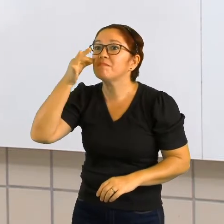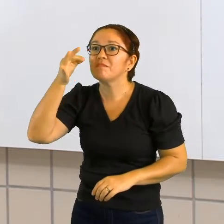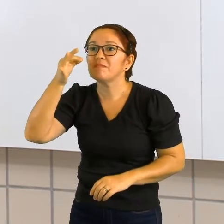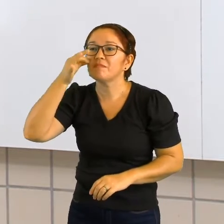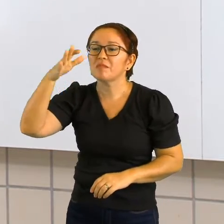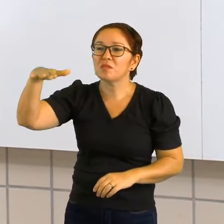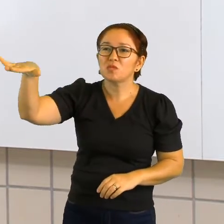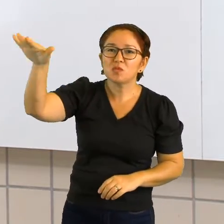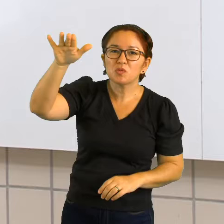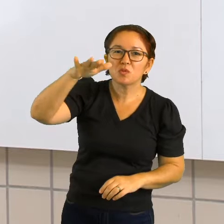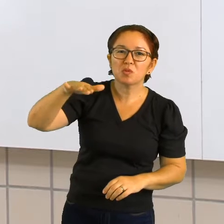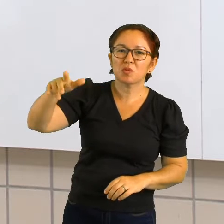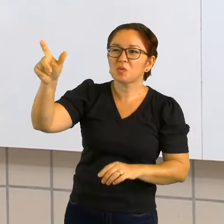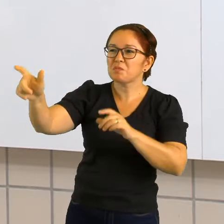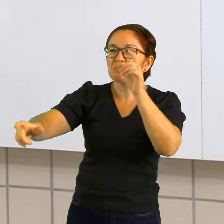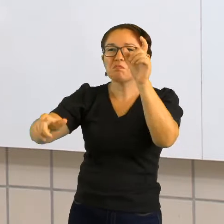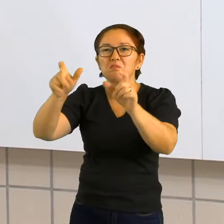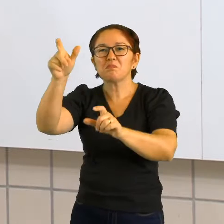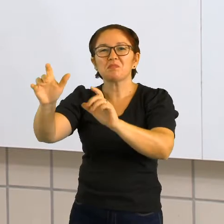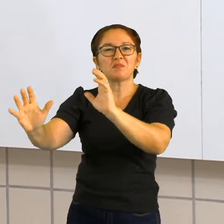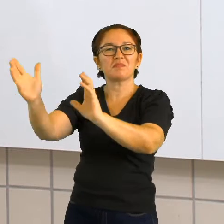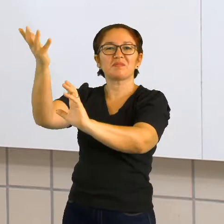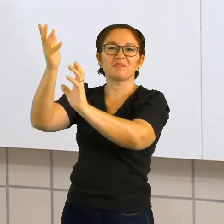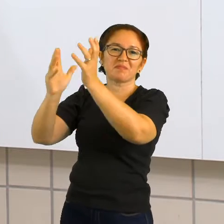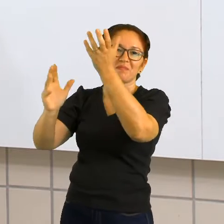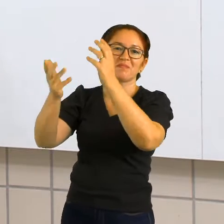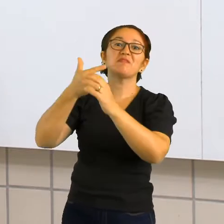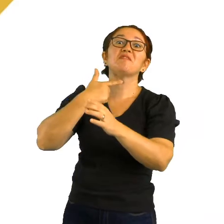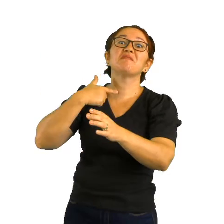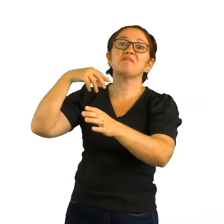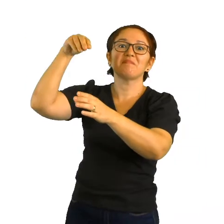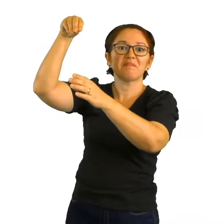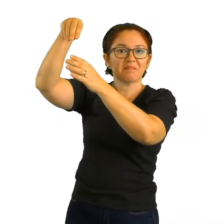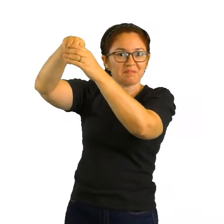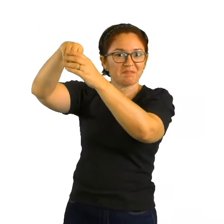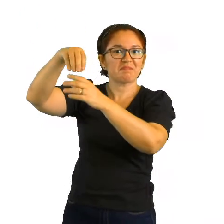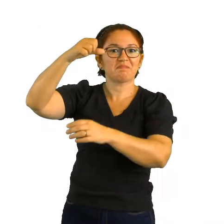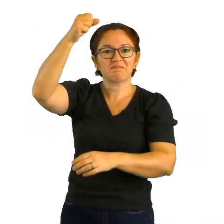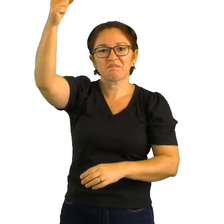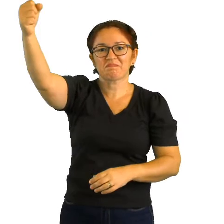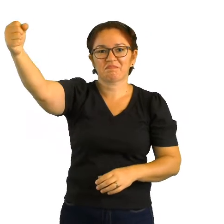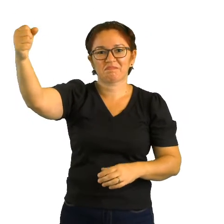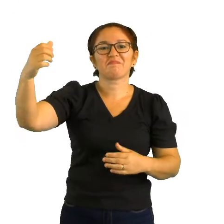os personagens estão passando. Vamos continuar a nossa leitura.